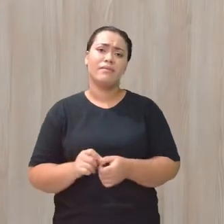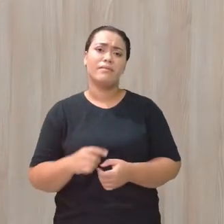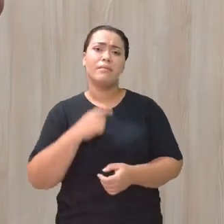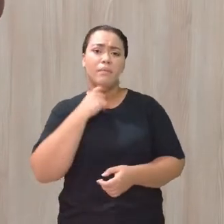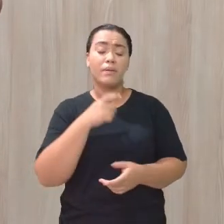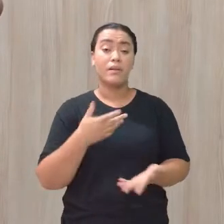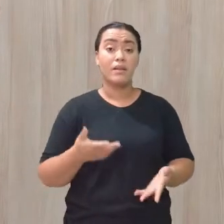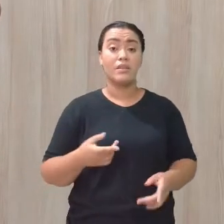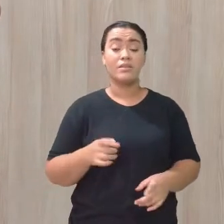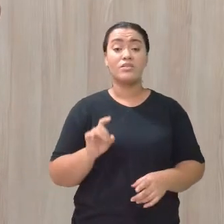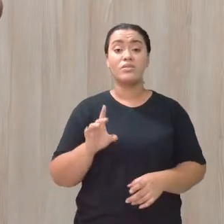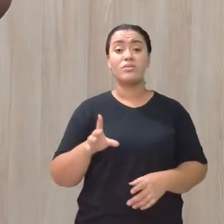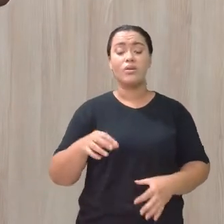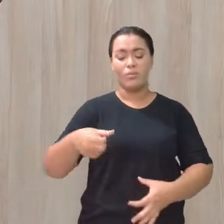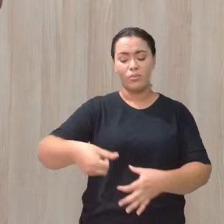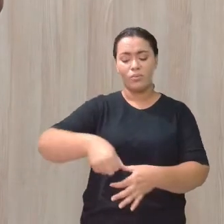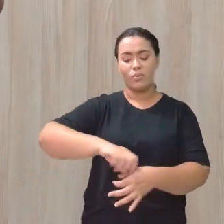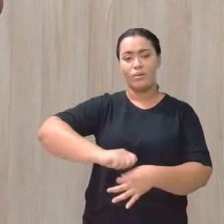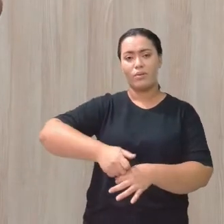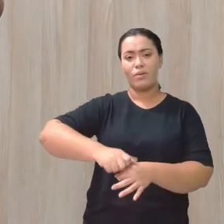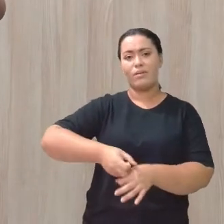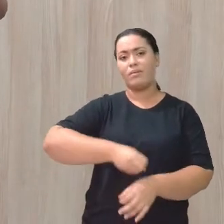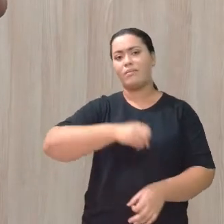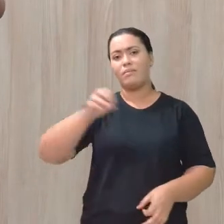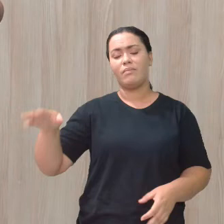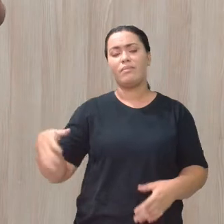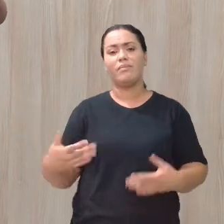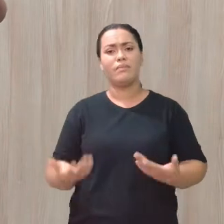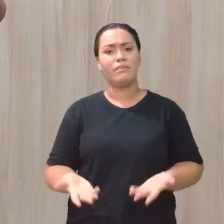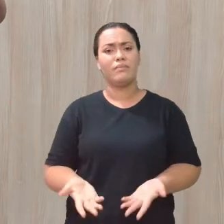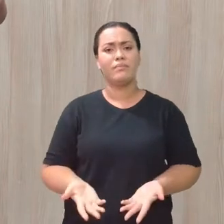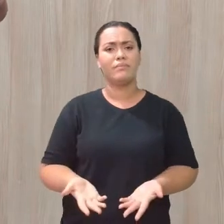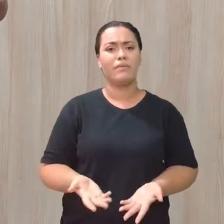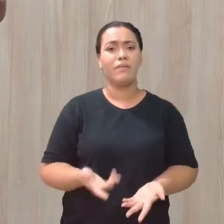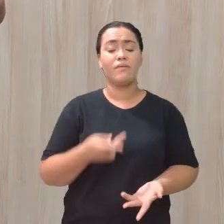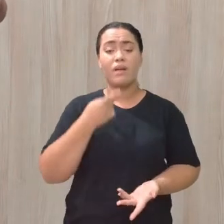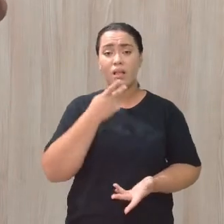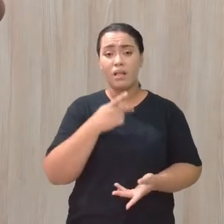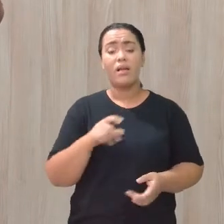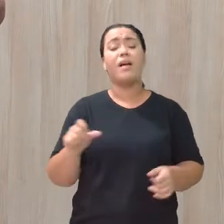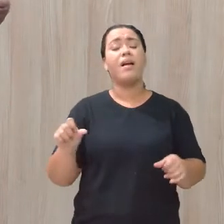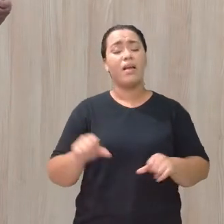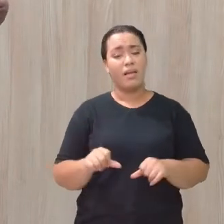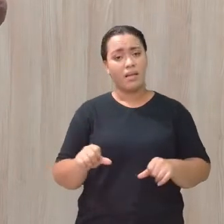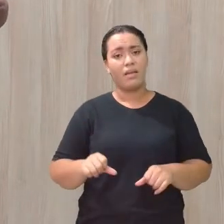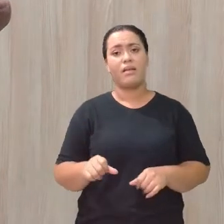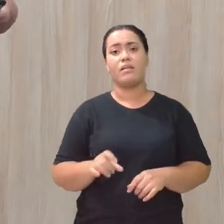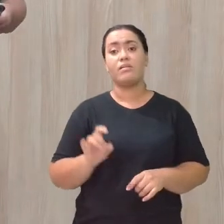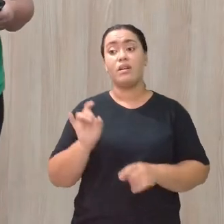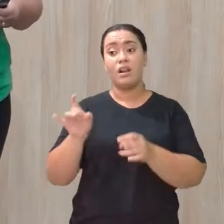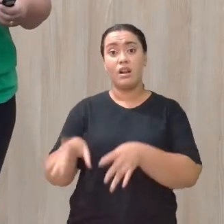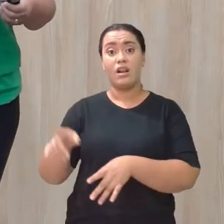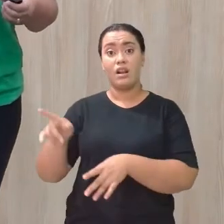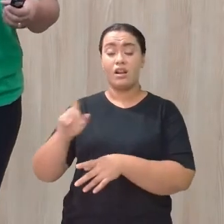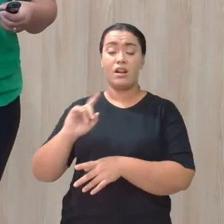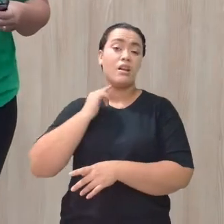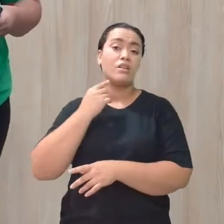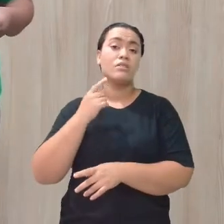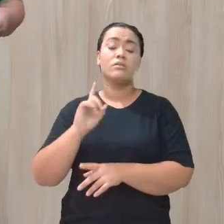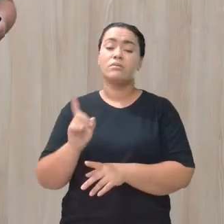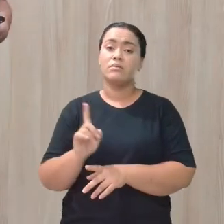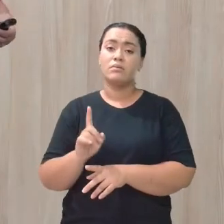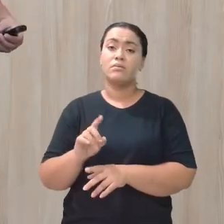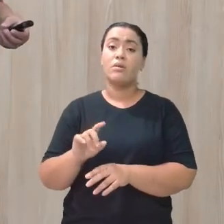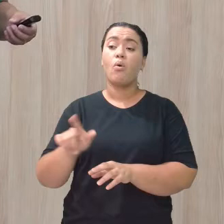gente praticamente só colocou na garrafa PET e descartou de uma forma errada também. Então, essa é